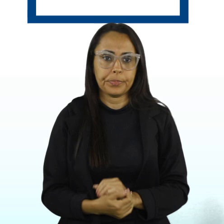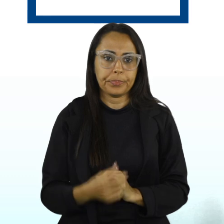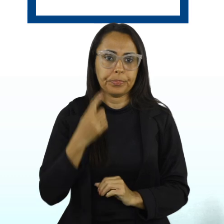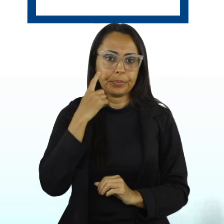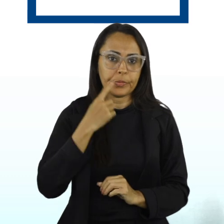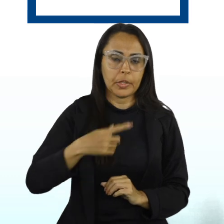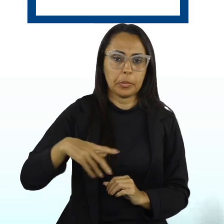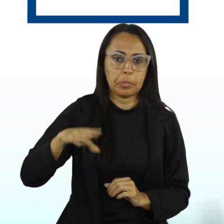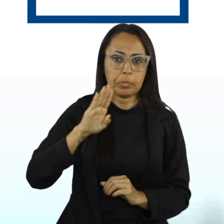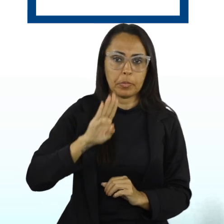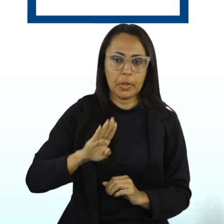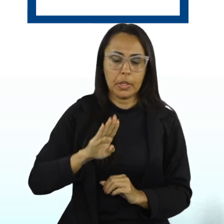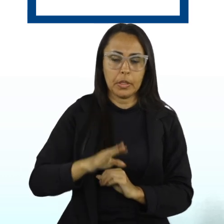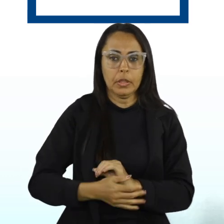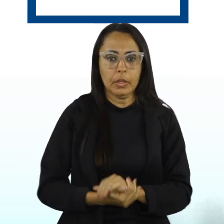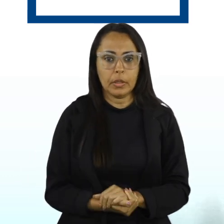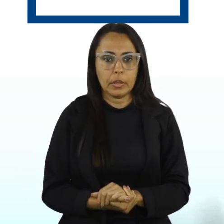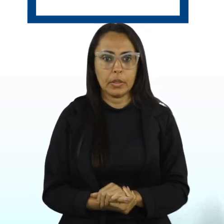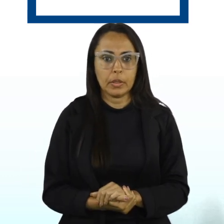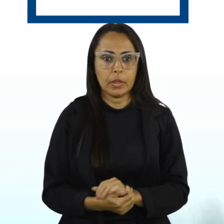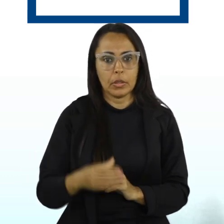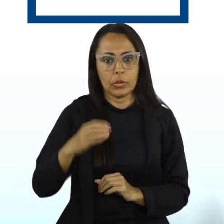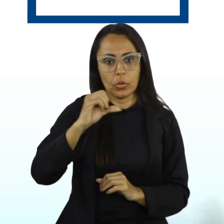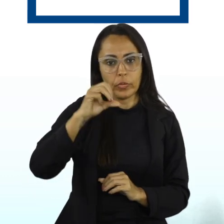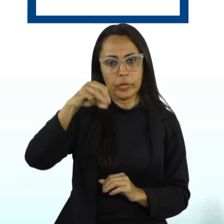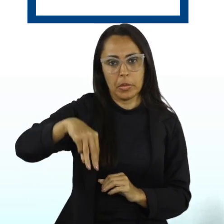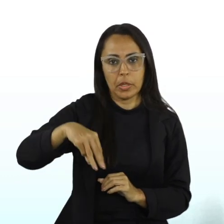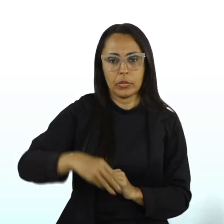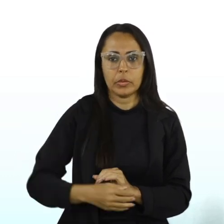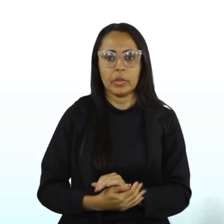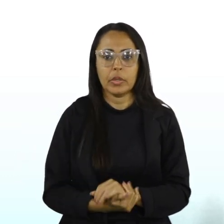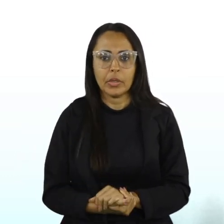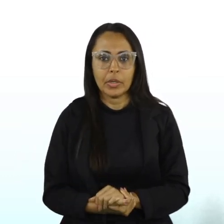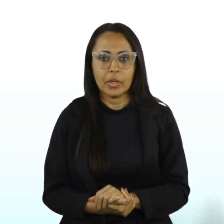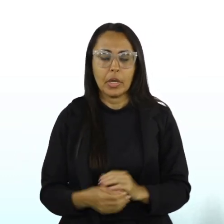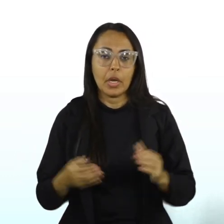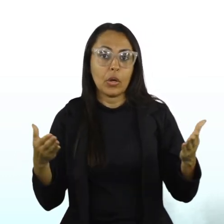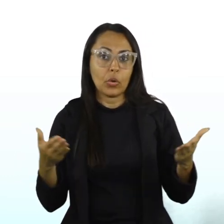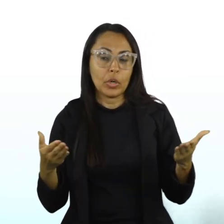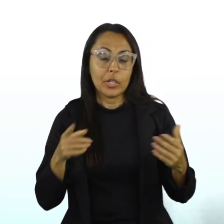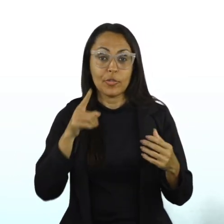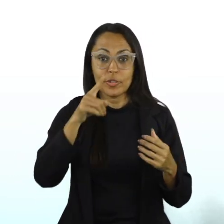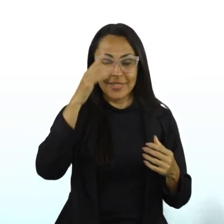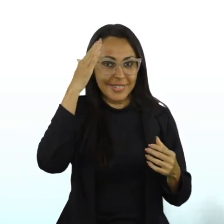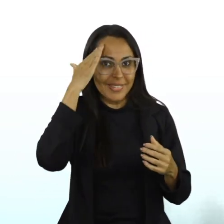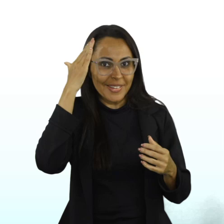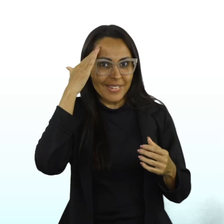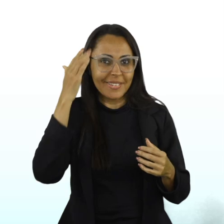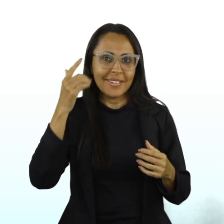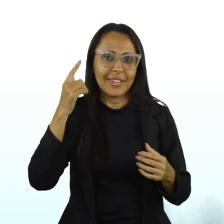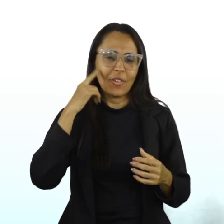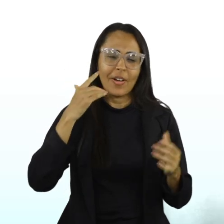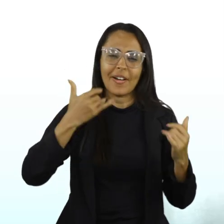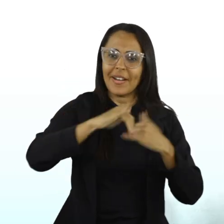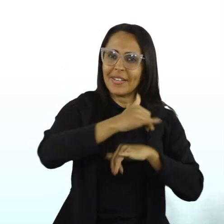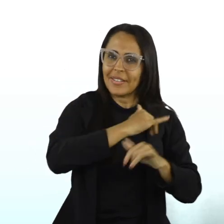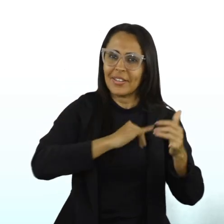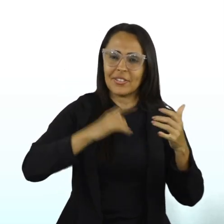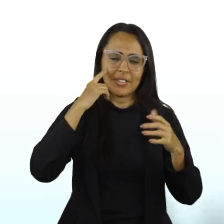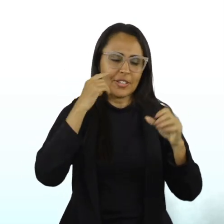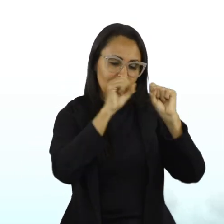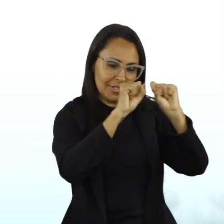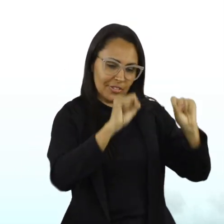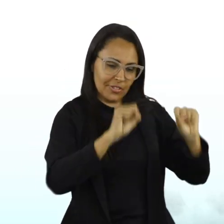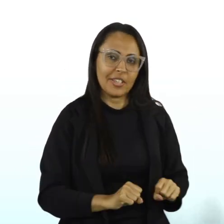letra B, ficando como 9 metros. Bom, agora que você entendeu a energia dos